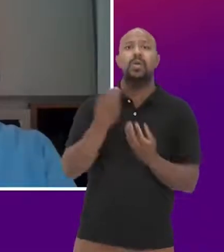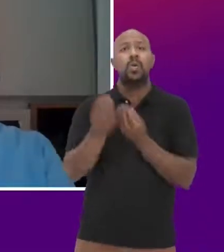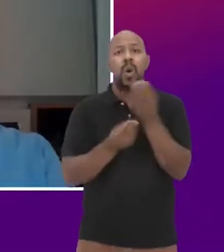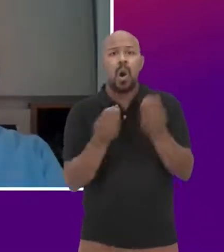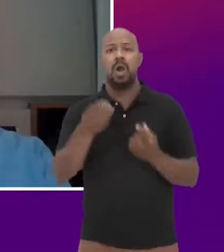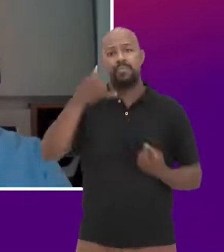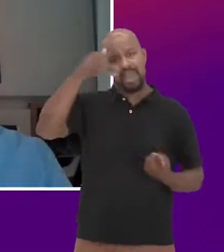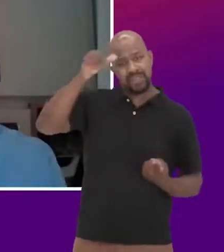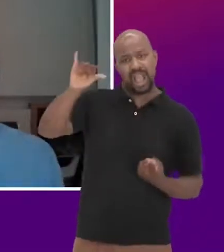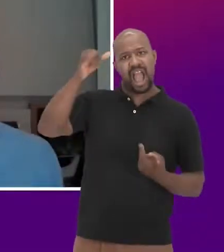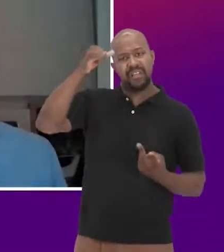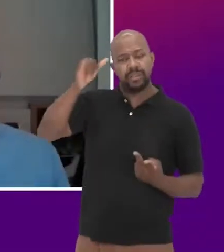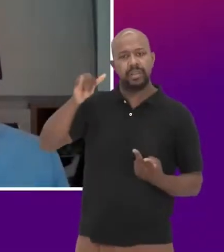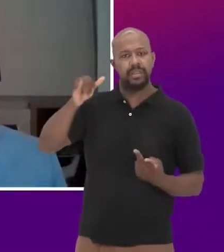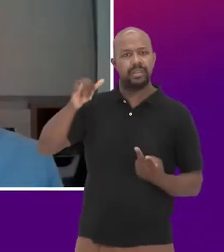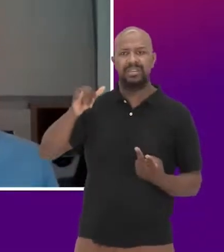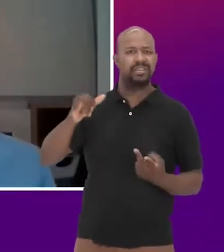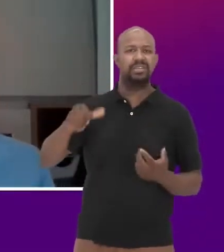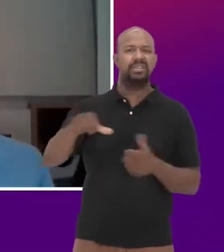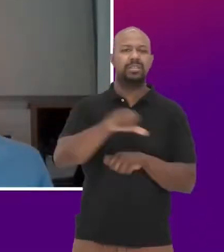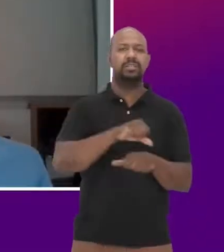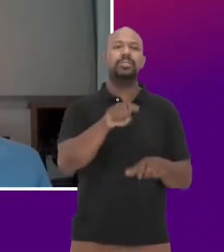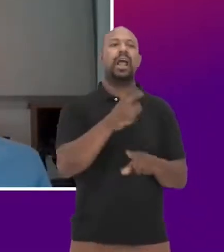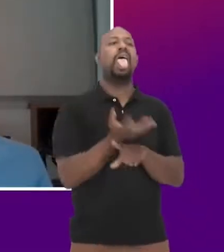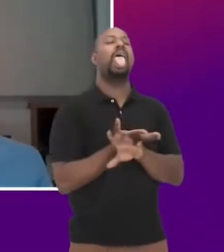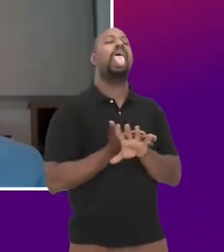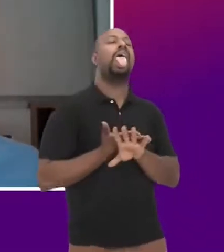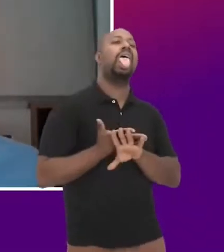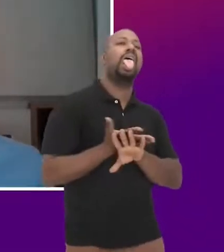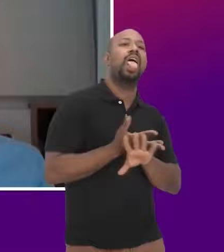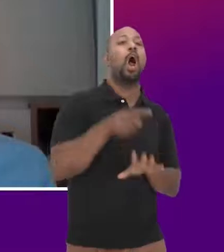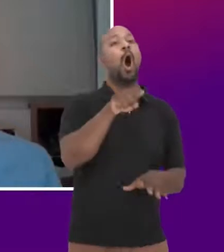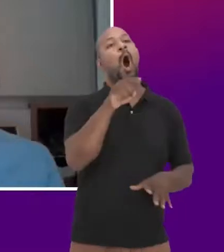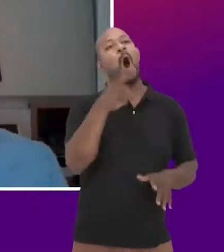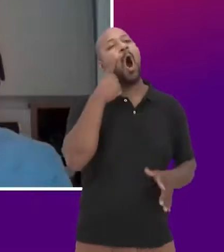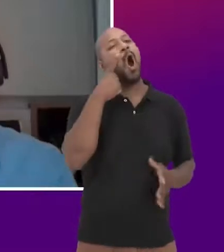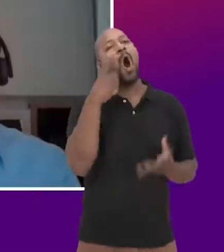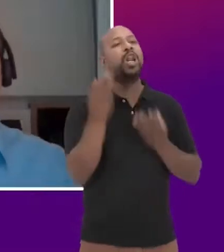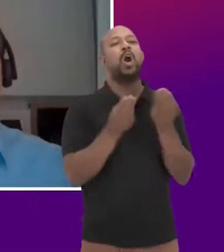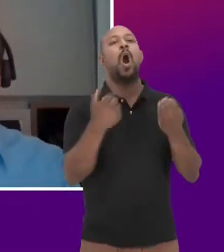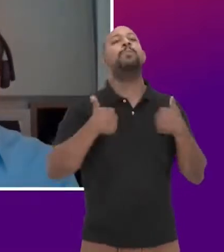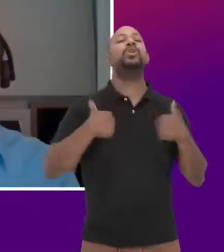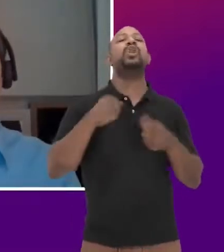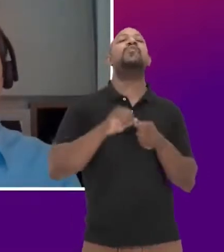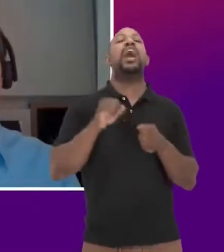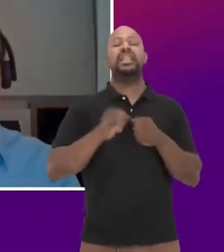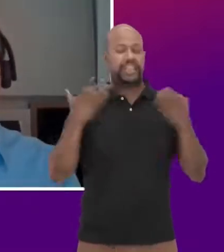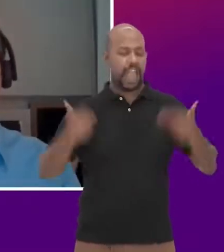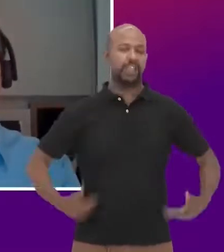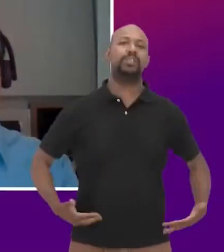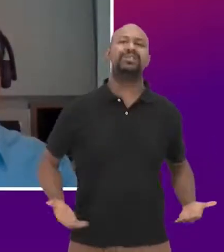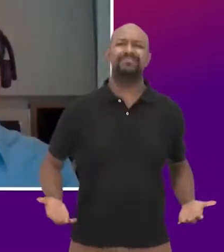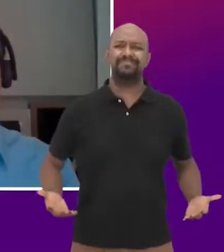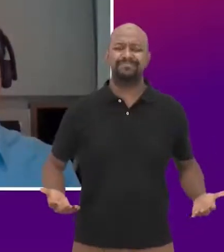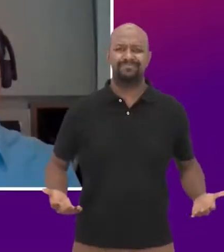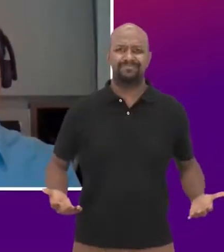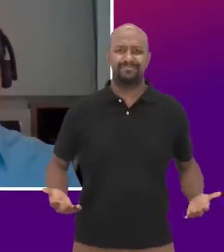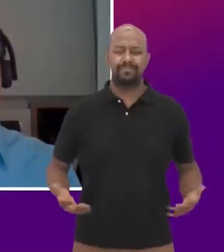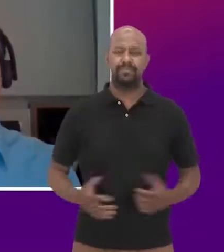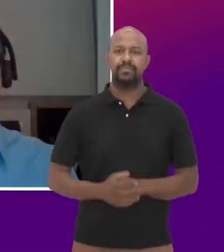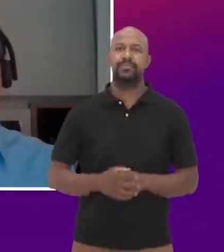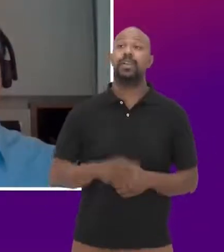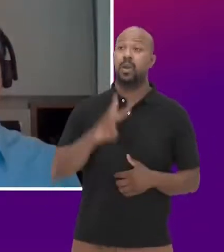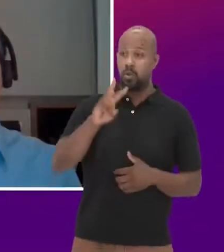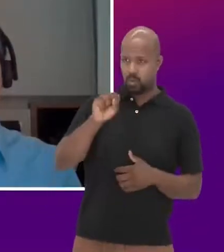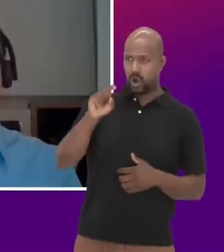fazer, eles tentaram ir para a persuasão, dizendo: olha só o que eu estou fazendo.